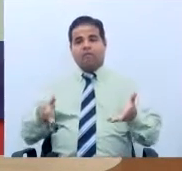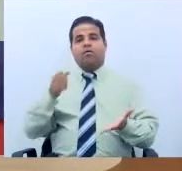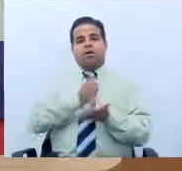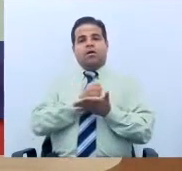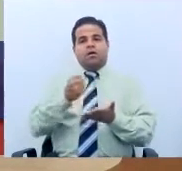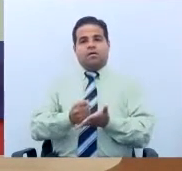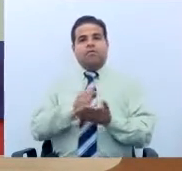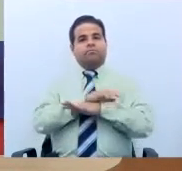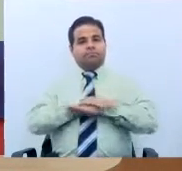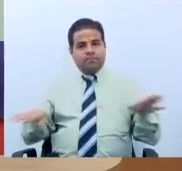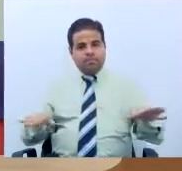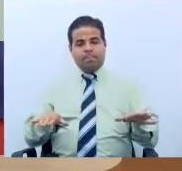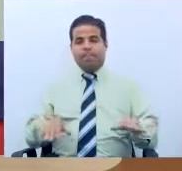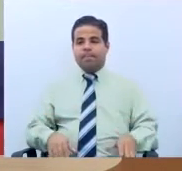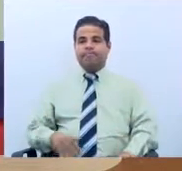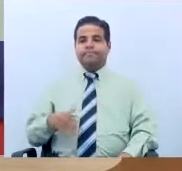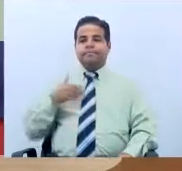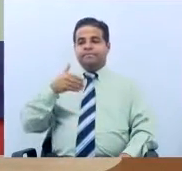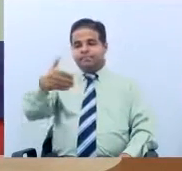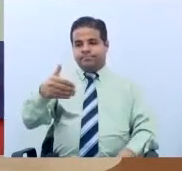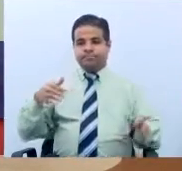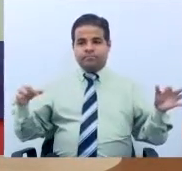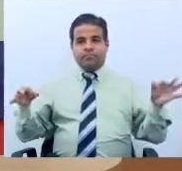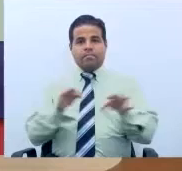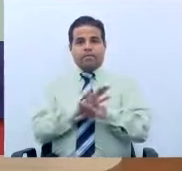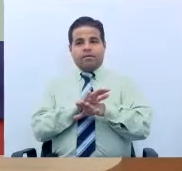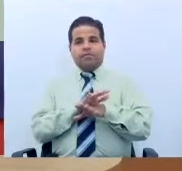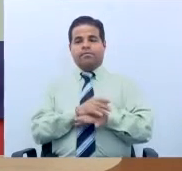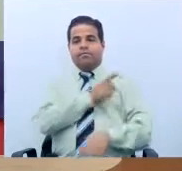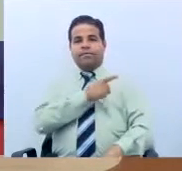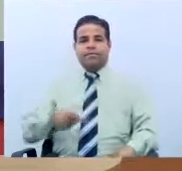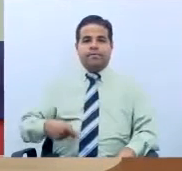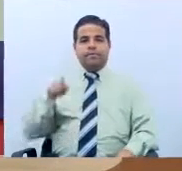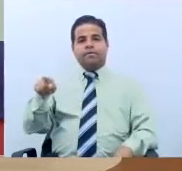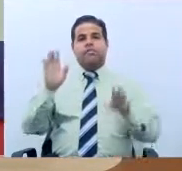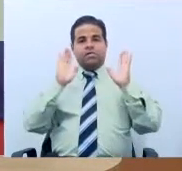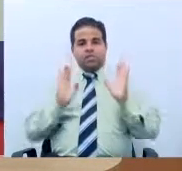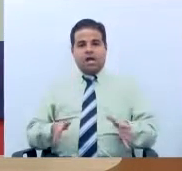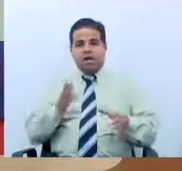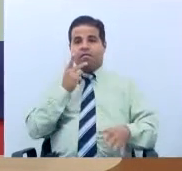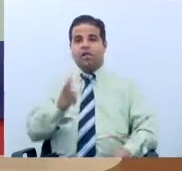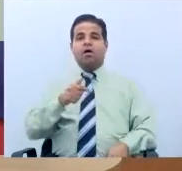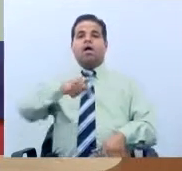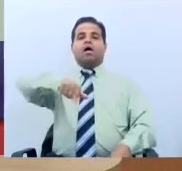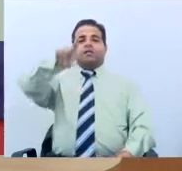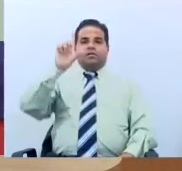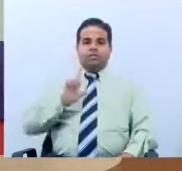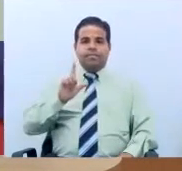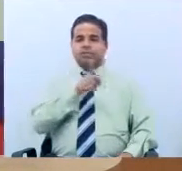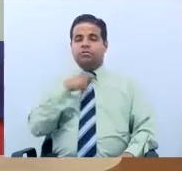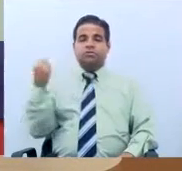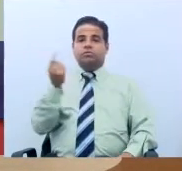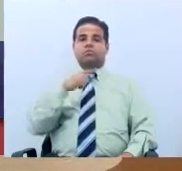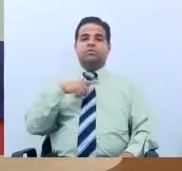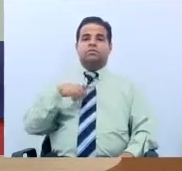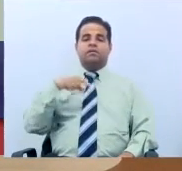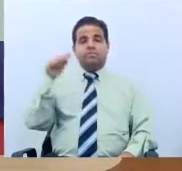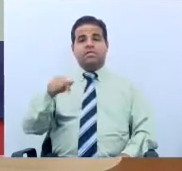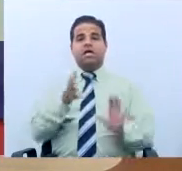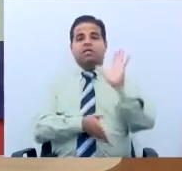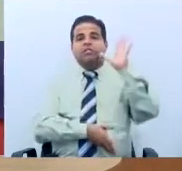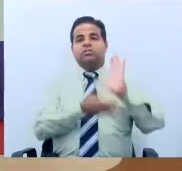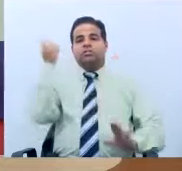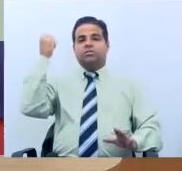efetivado. Como disse... Para concluir, vereador. Para concluir, senhor presidente. Como já disse anteriormente, nós temos aqui que